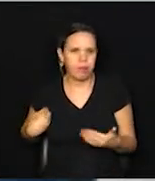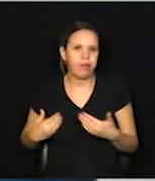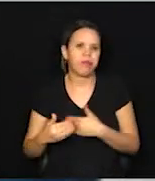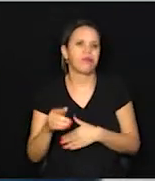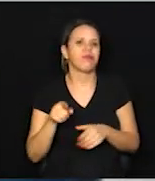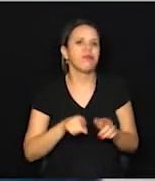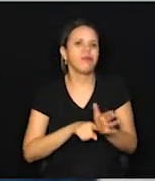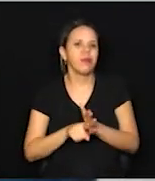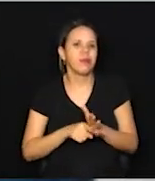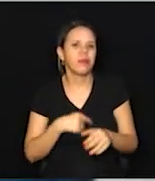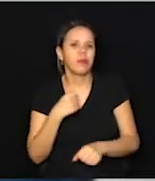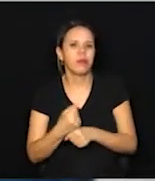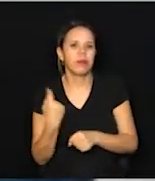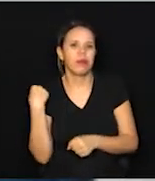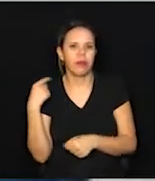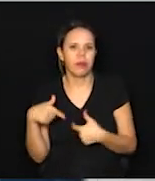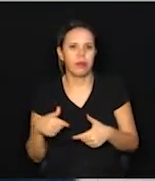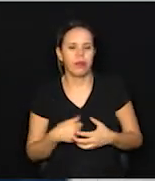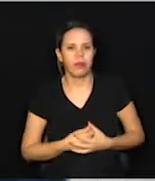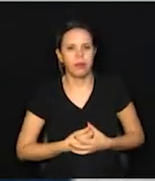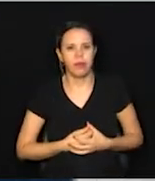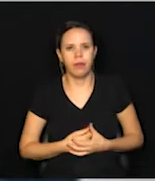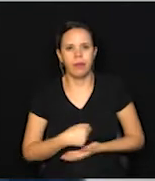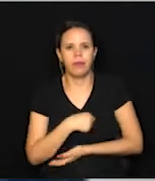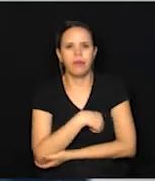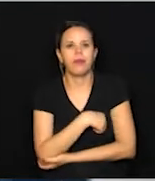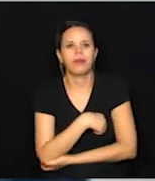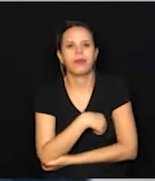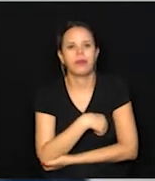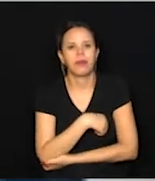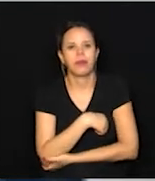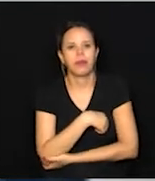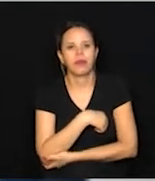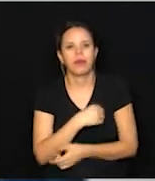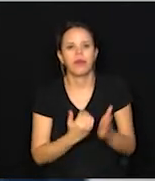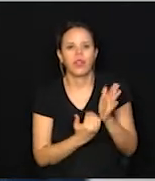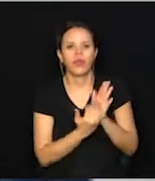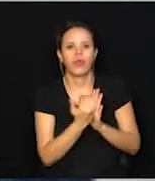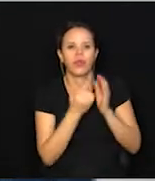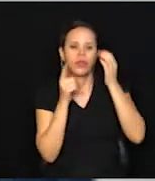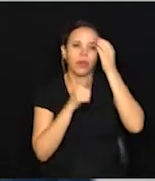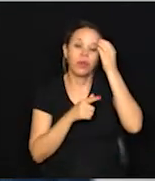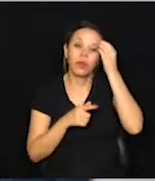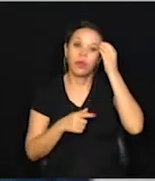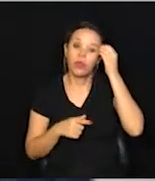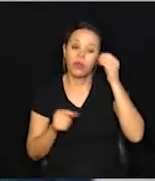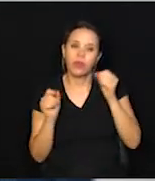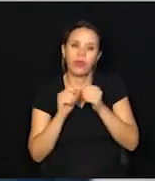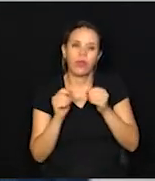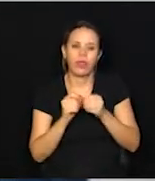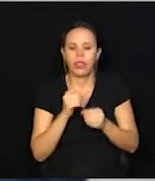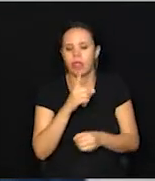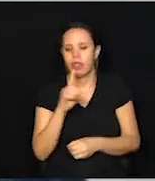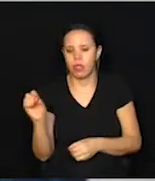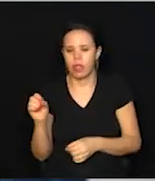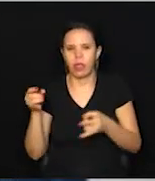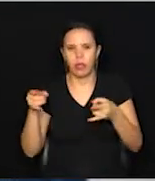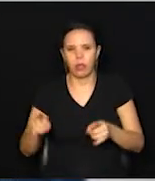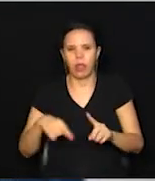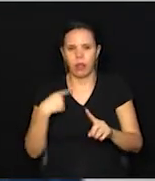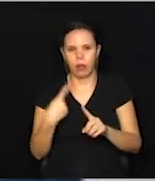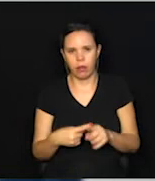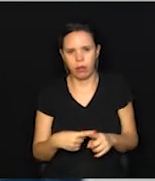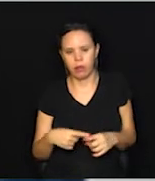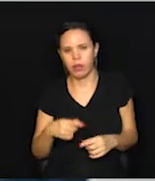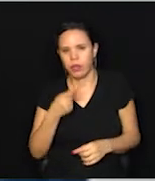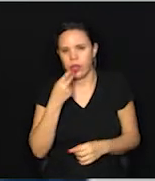nesse posto ano passado, foi aumento em torno, nós conseguimos fazer em torno de 10 leitos, além do que tinha ano passado, quando a